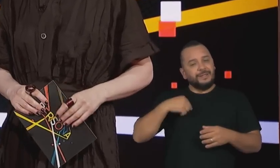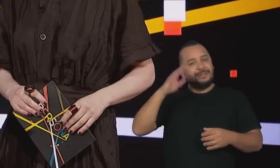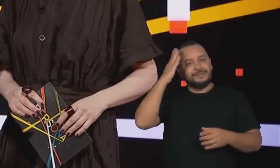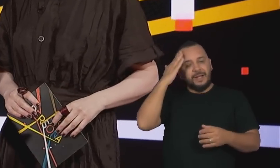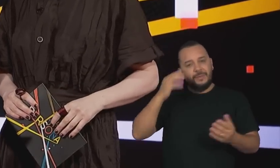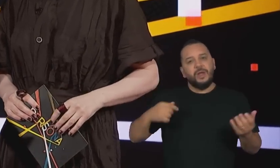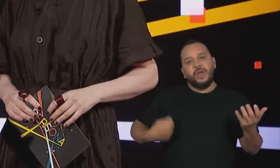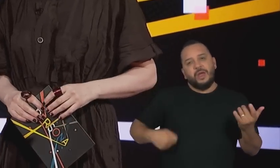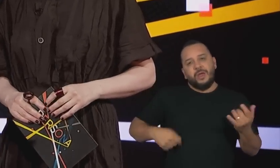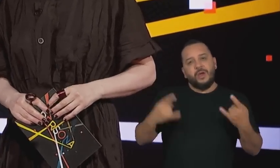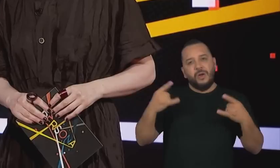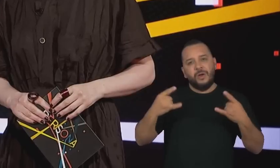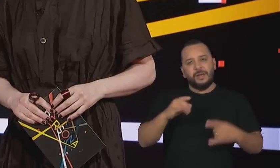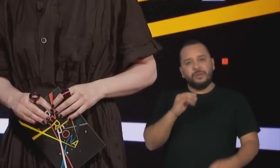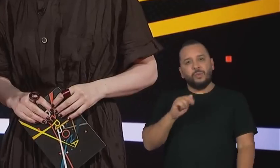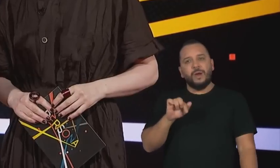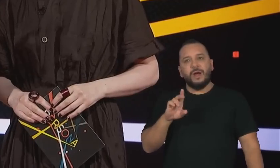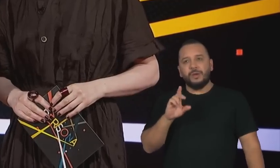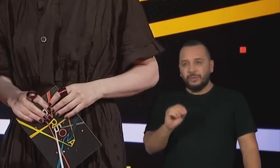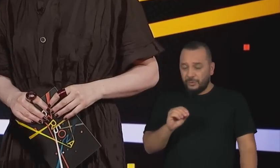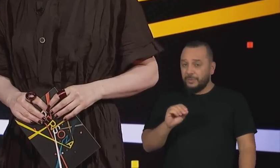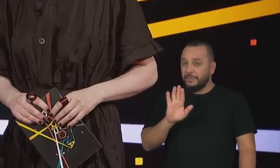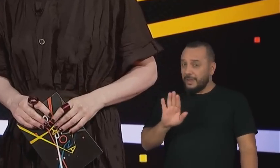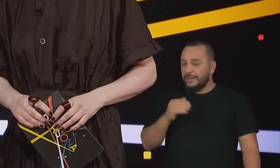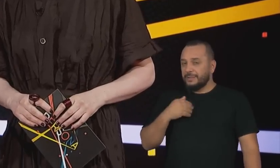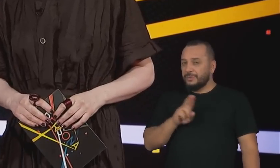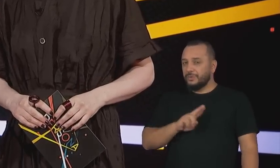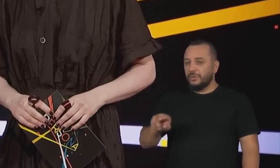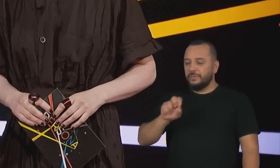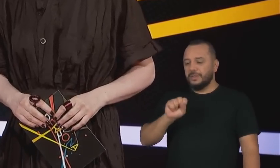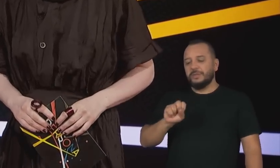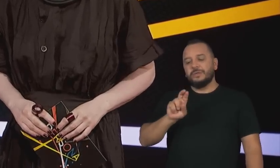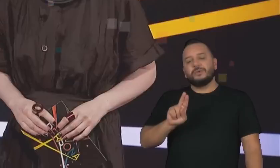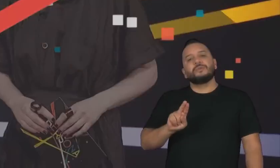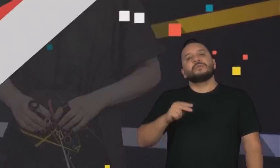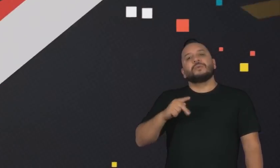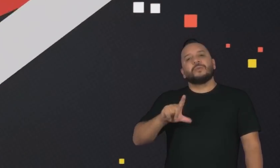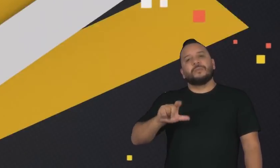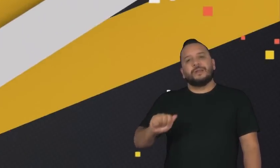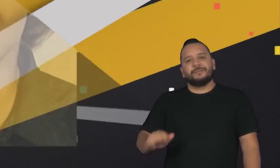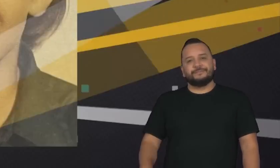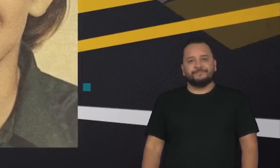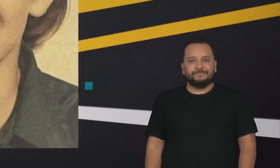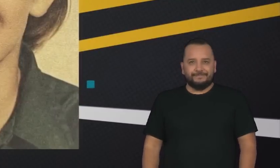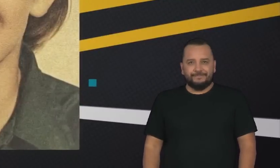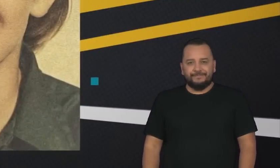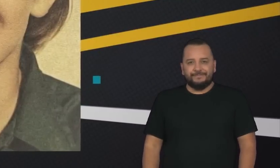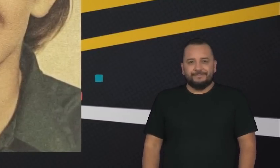nome é Eduardo Smith de Vasconcelos, mas é mais conhecido como Supla.